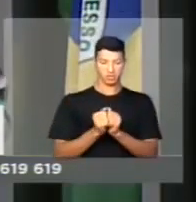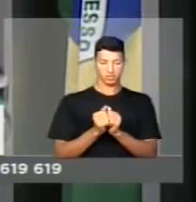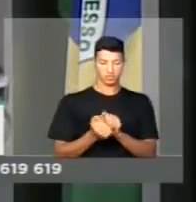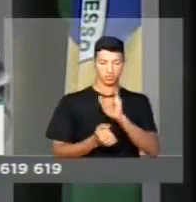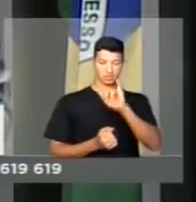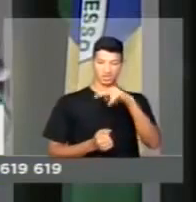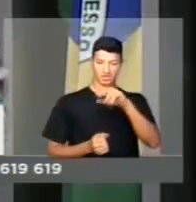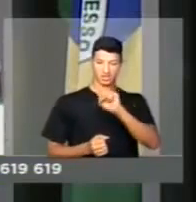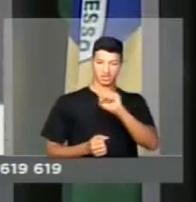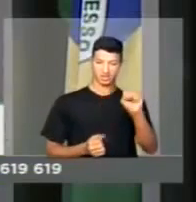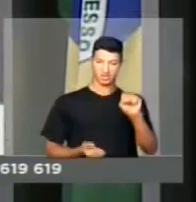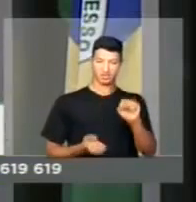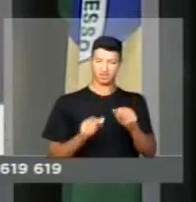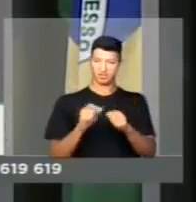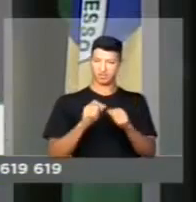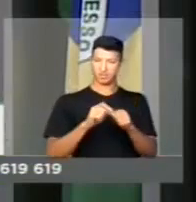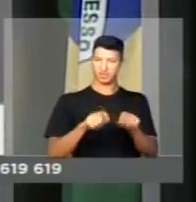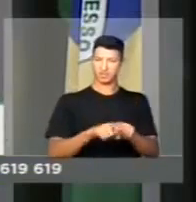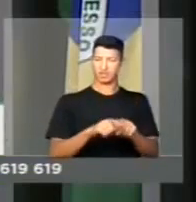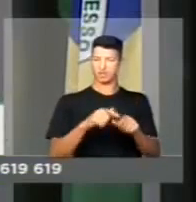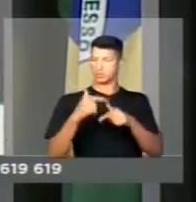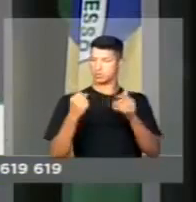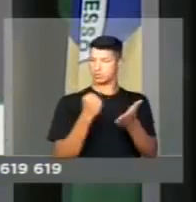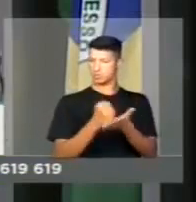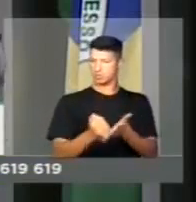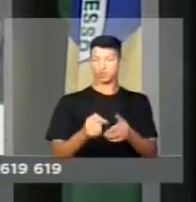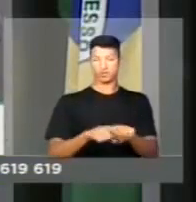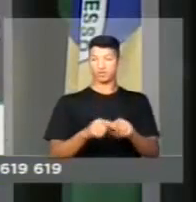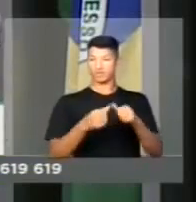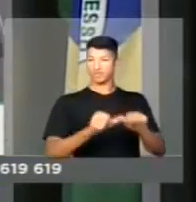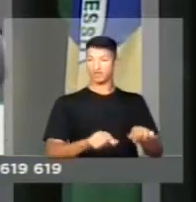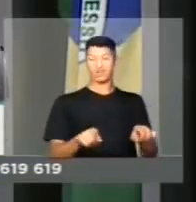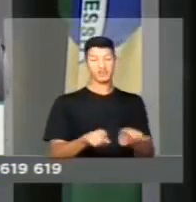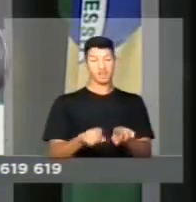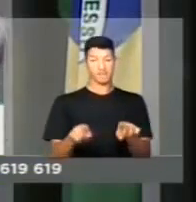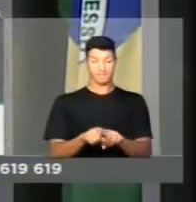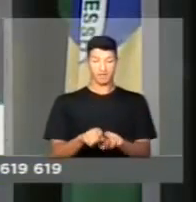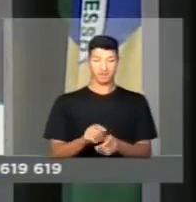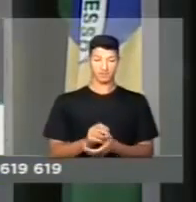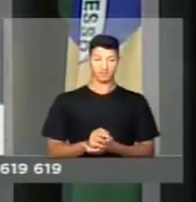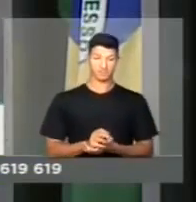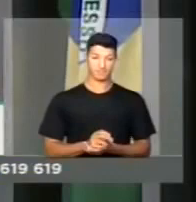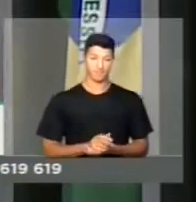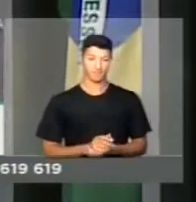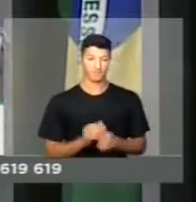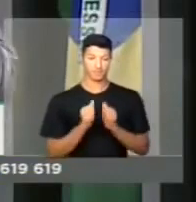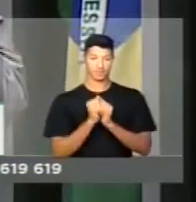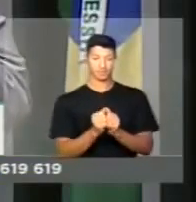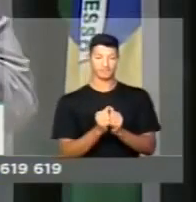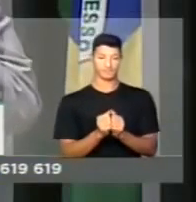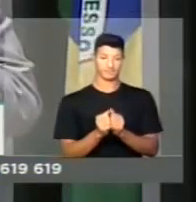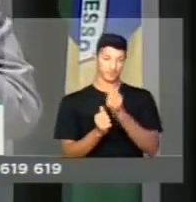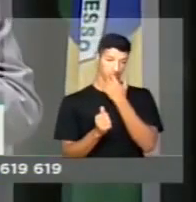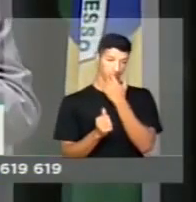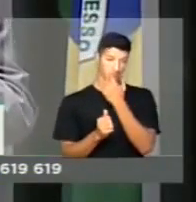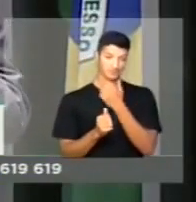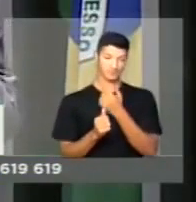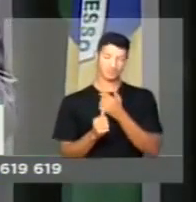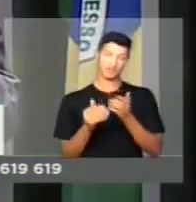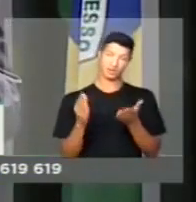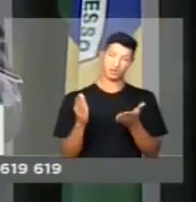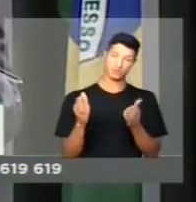o INSS empregado, empregador, e ficaria também com